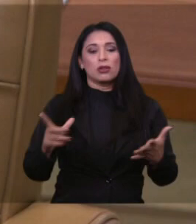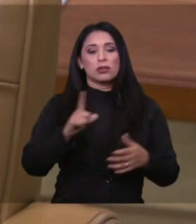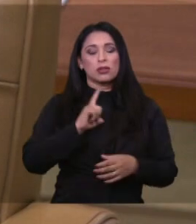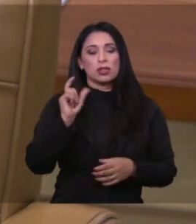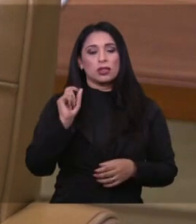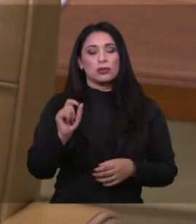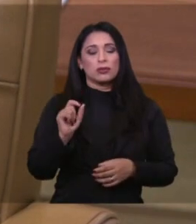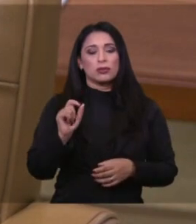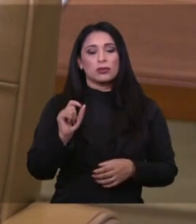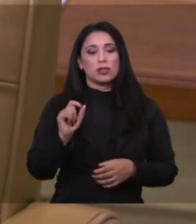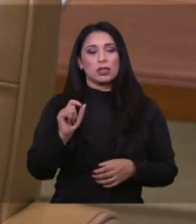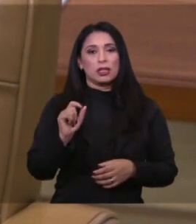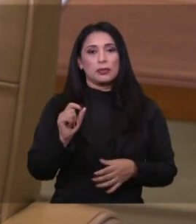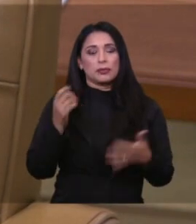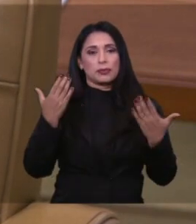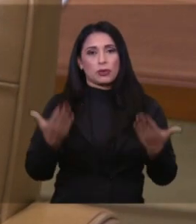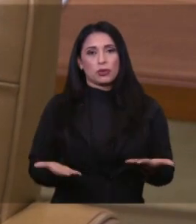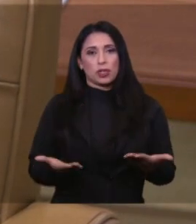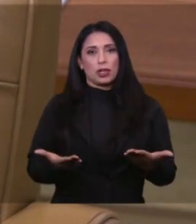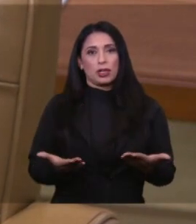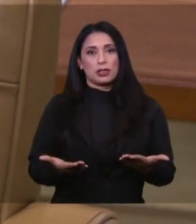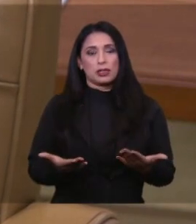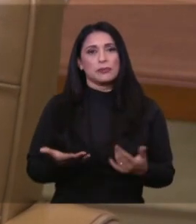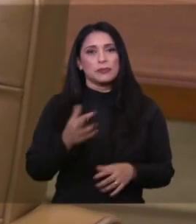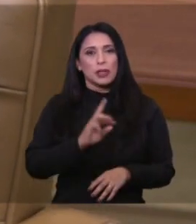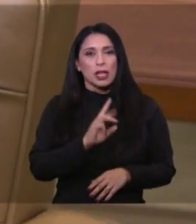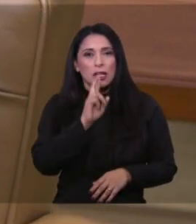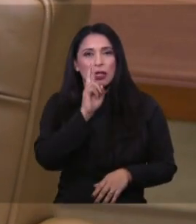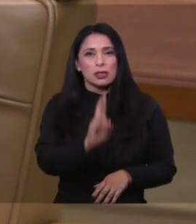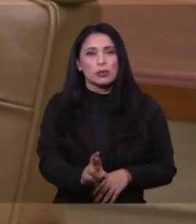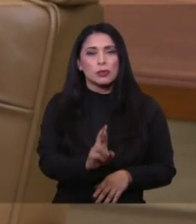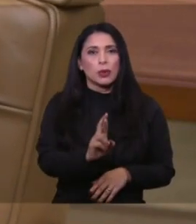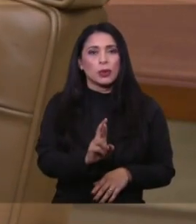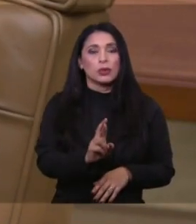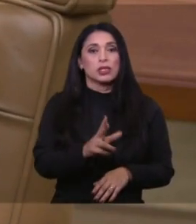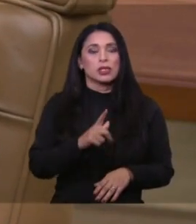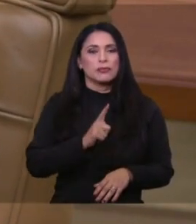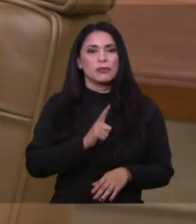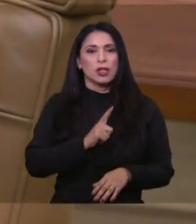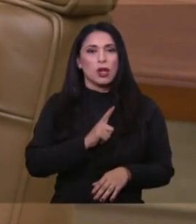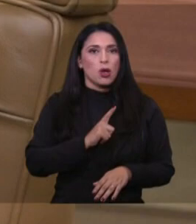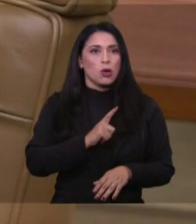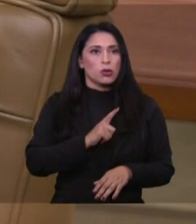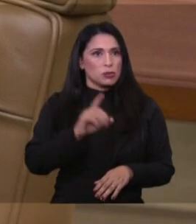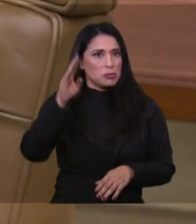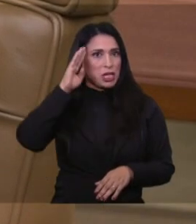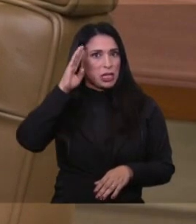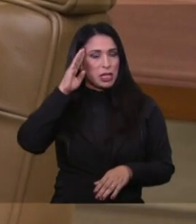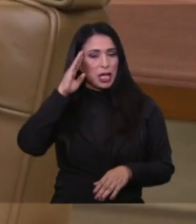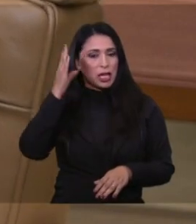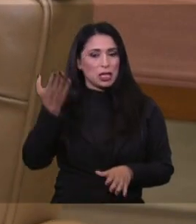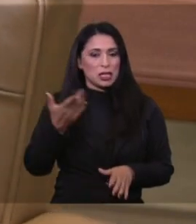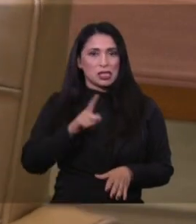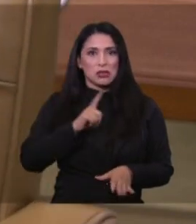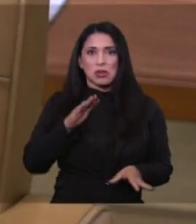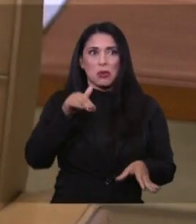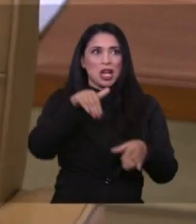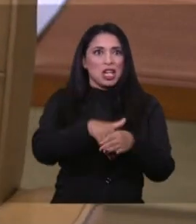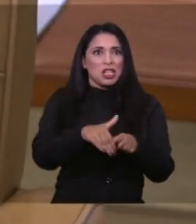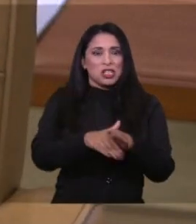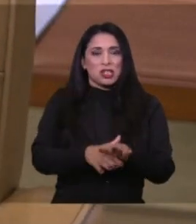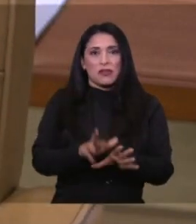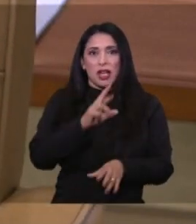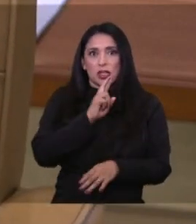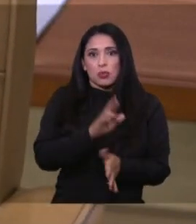não merecem resposta. Até agora continuam elegíveis os militares, nenhuma solução